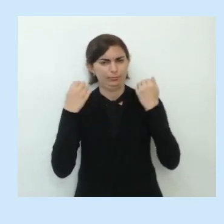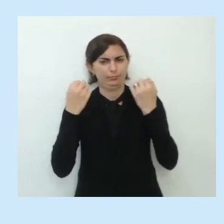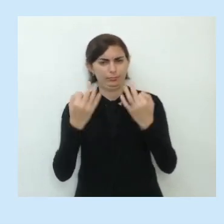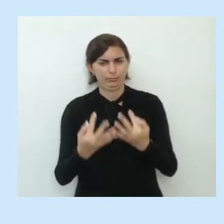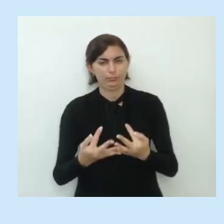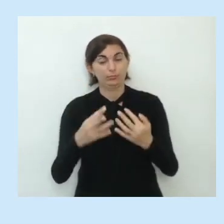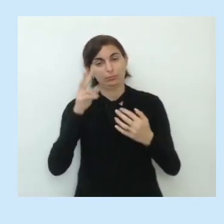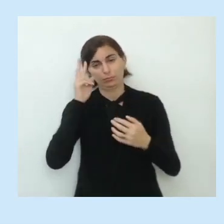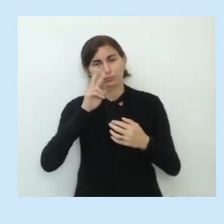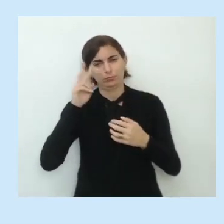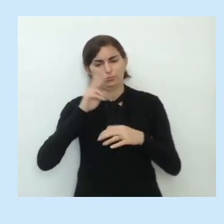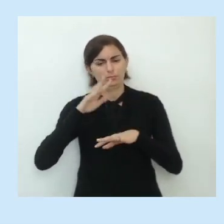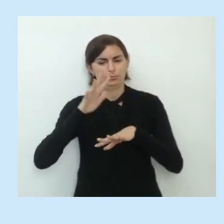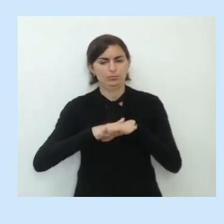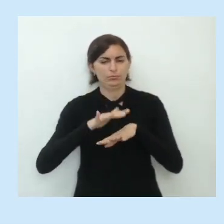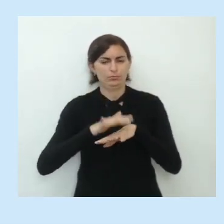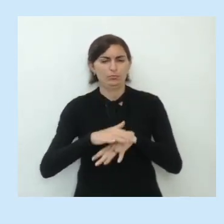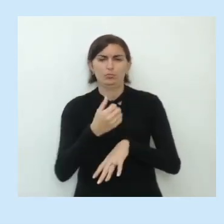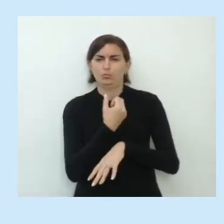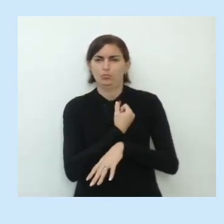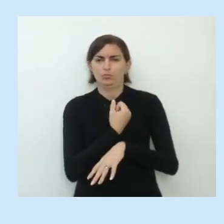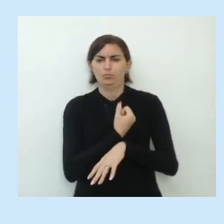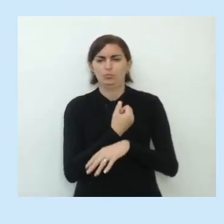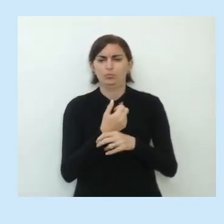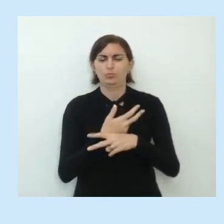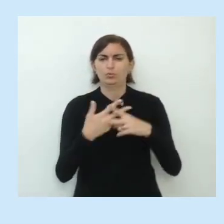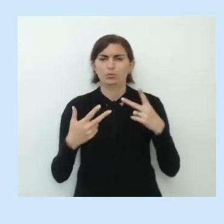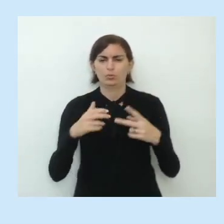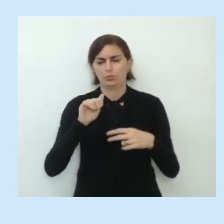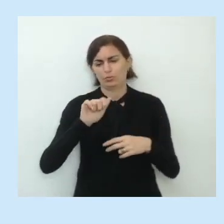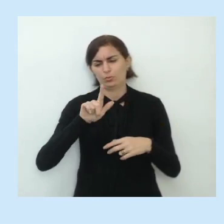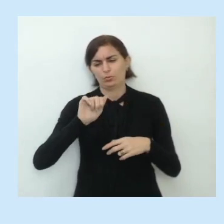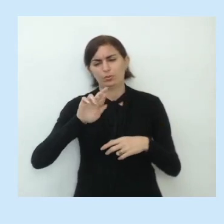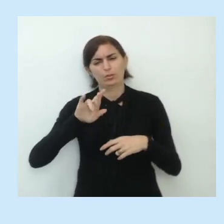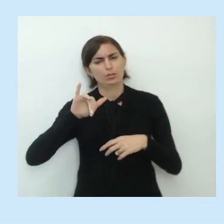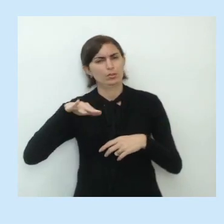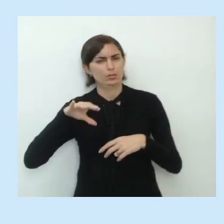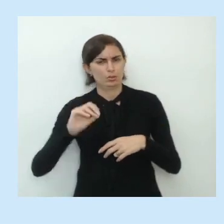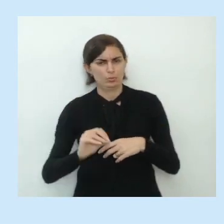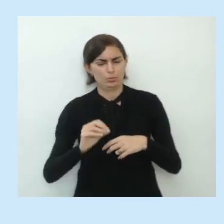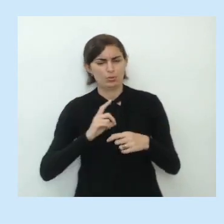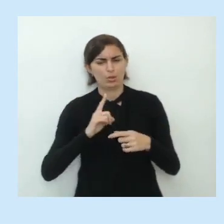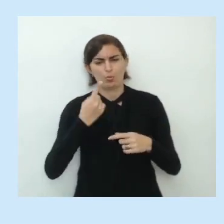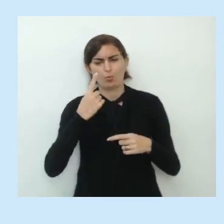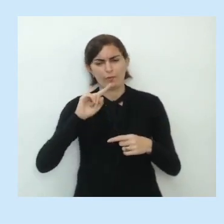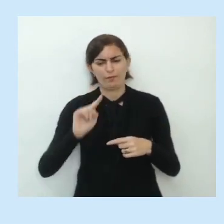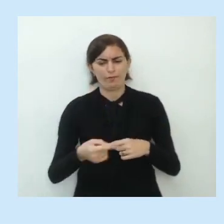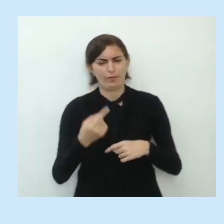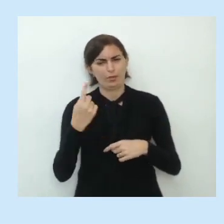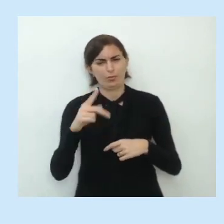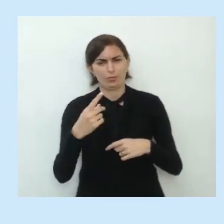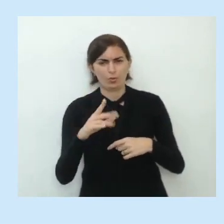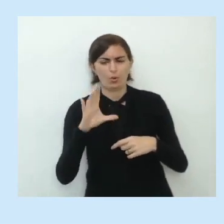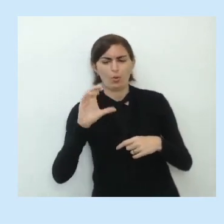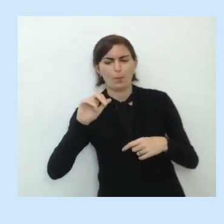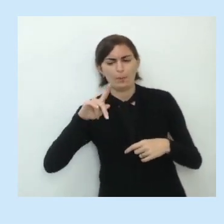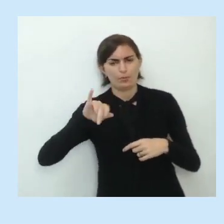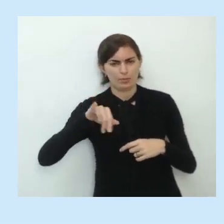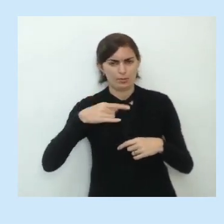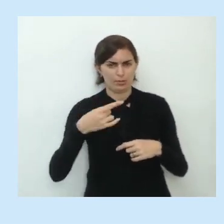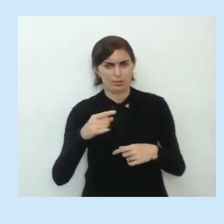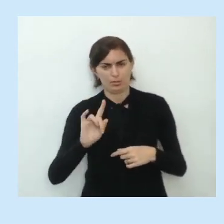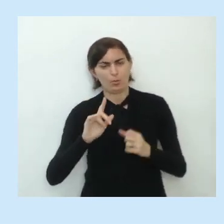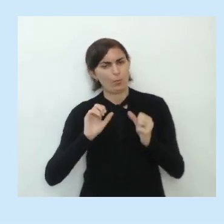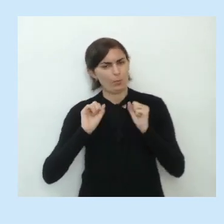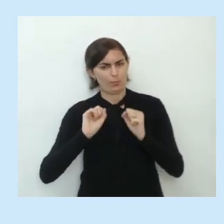história da matemática, os números decimais são algarismos que possuem uma vírgula na sua composição. A